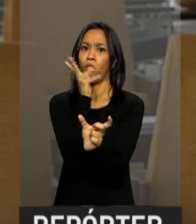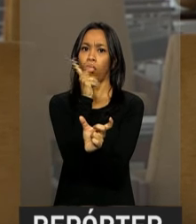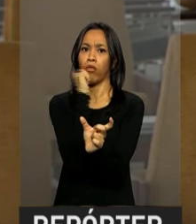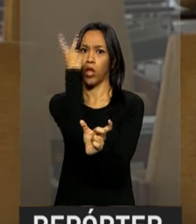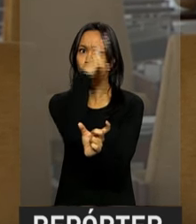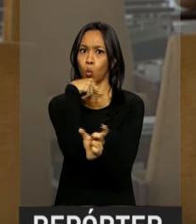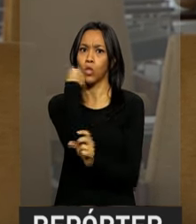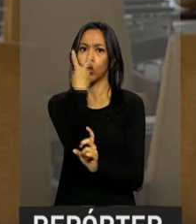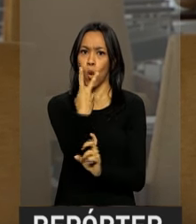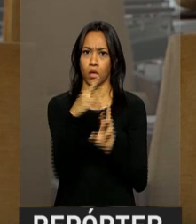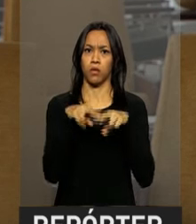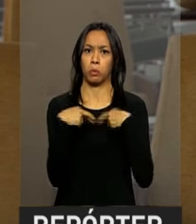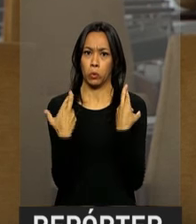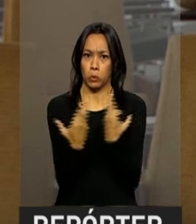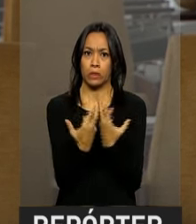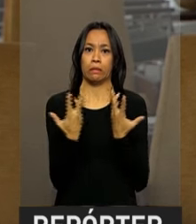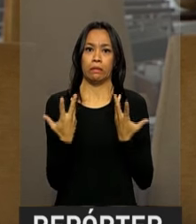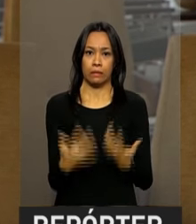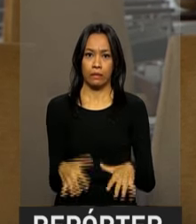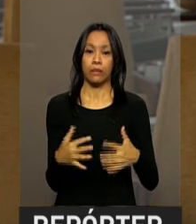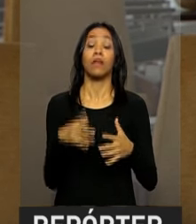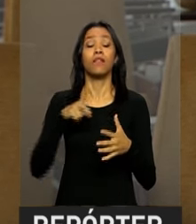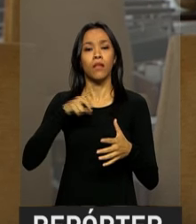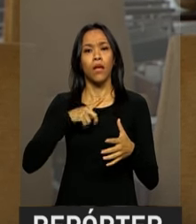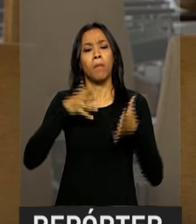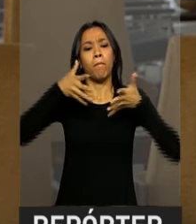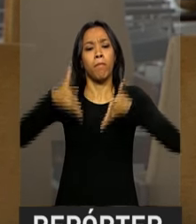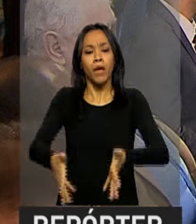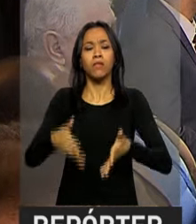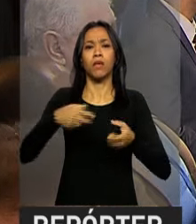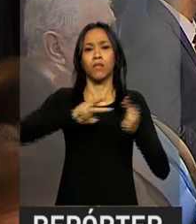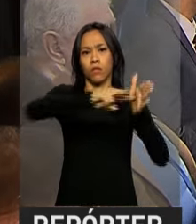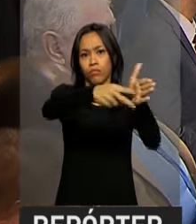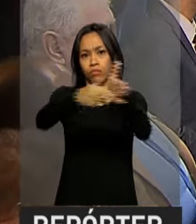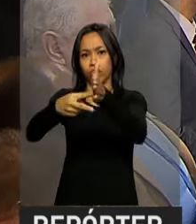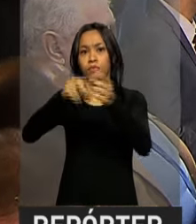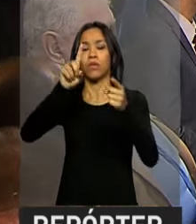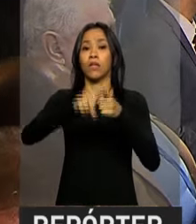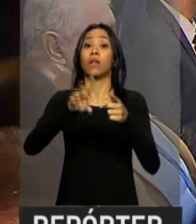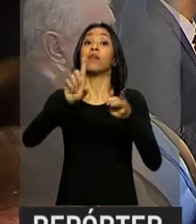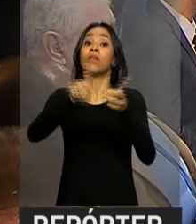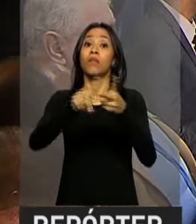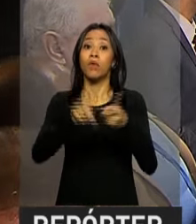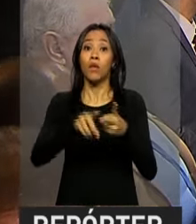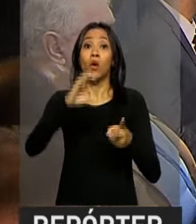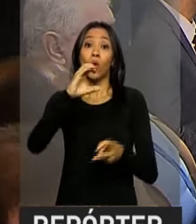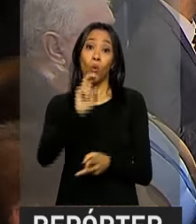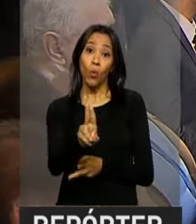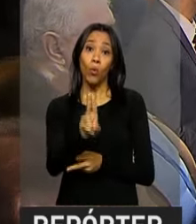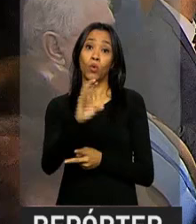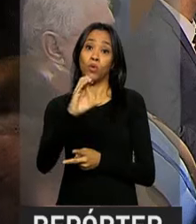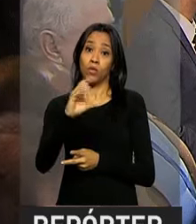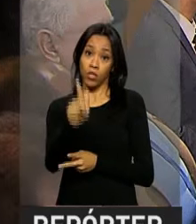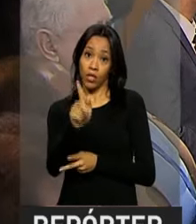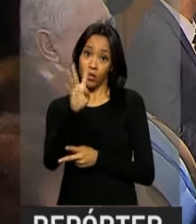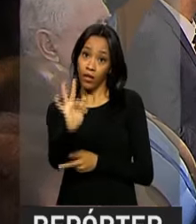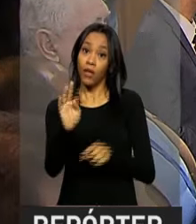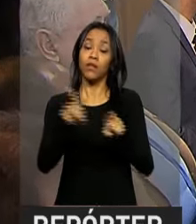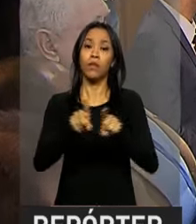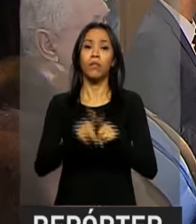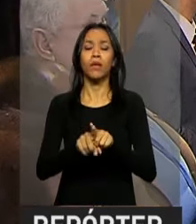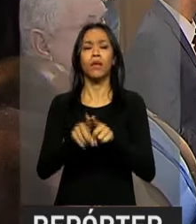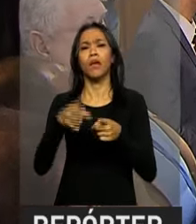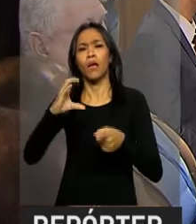tem a participação de centrais como a Força Sindical a ugt e a csb e também de representantes do governo de